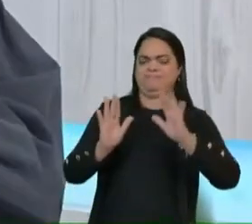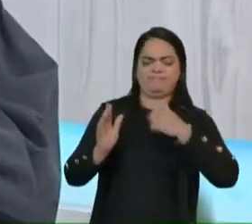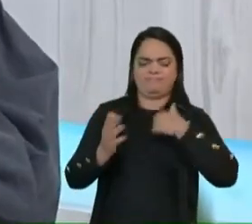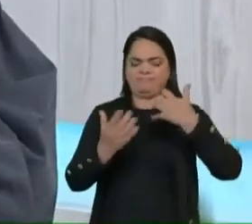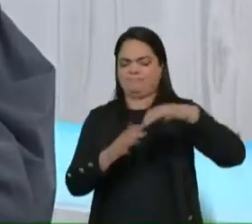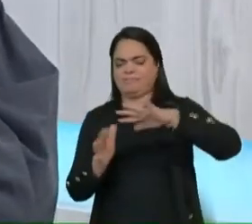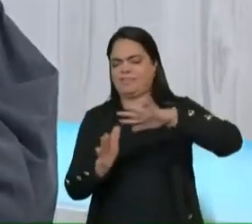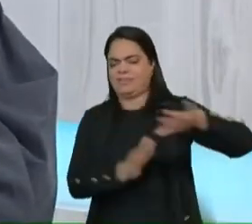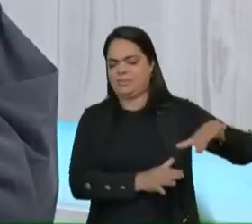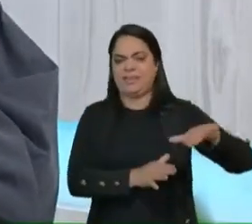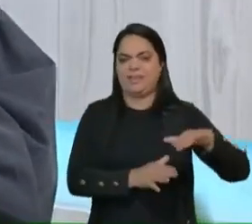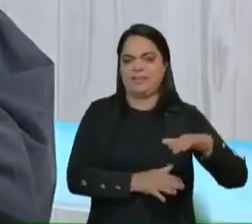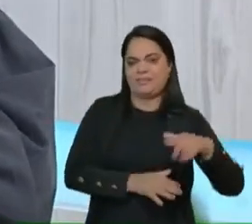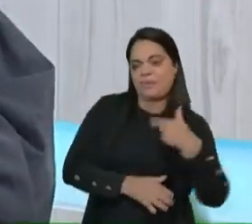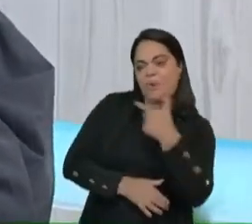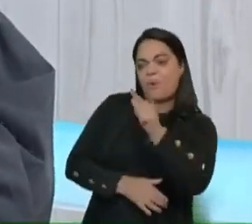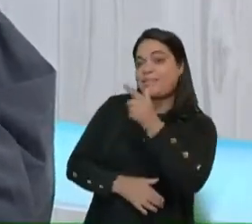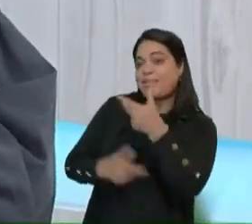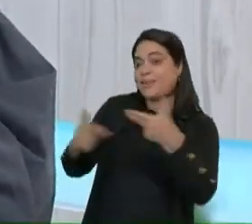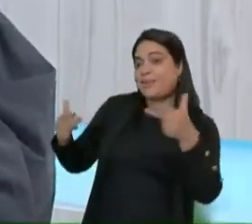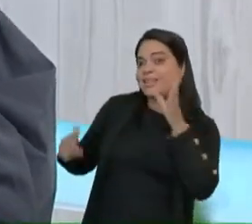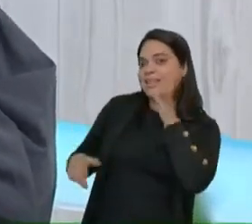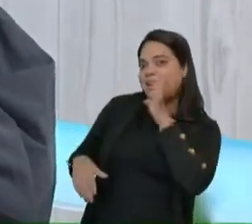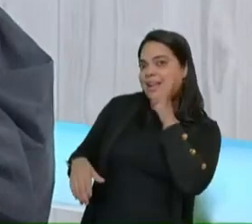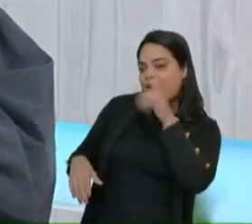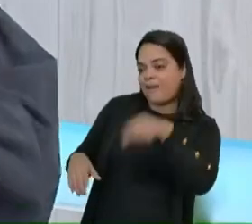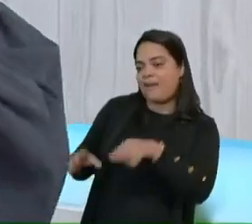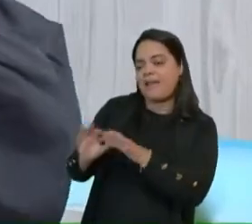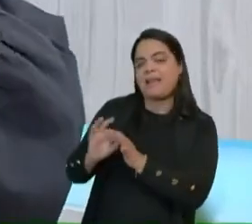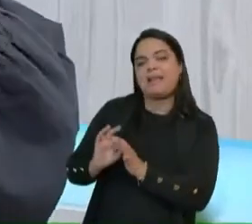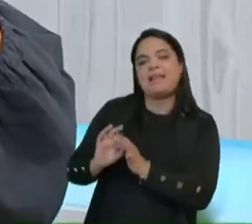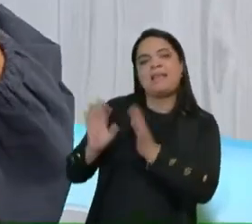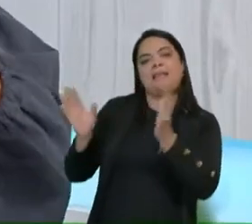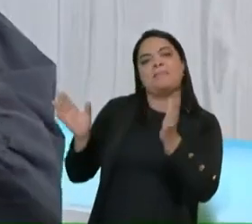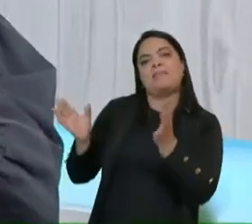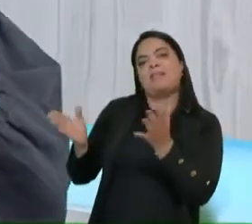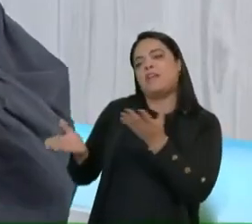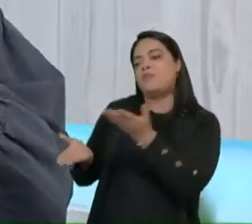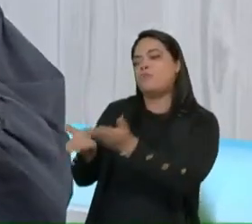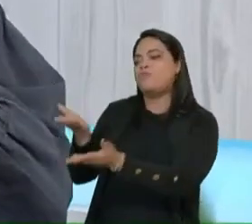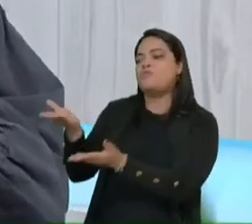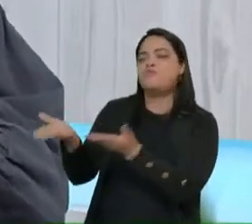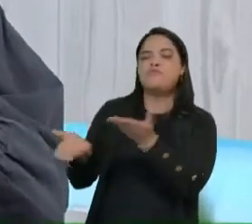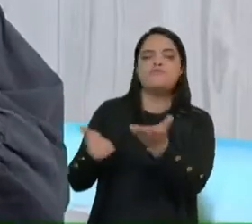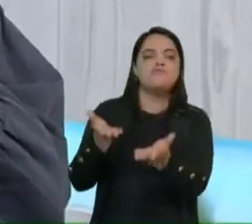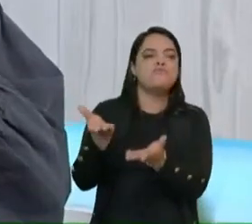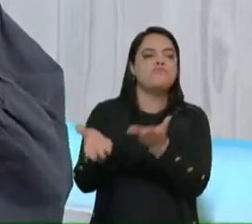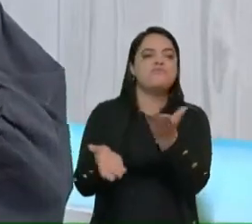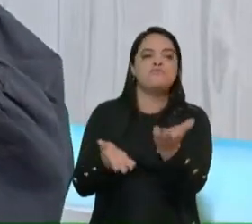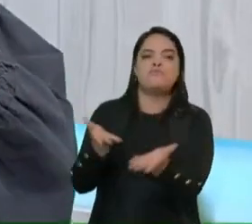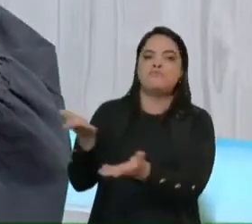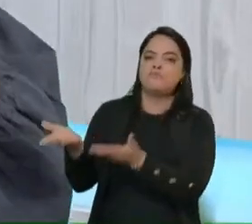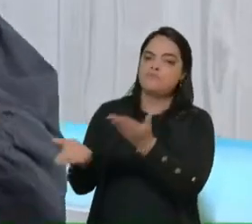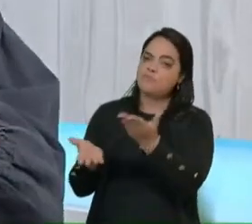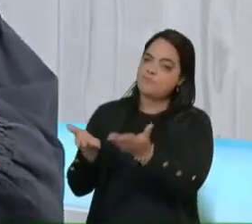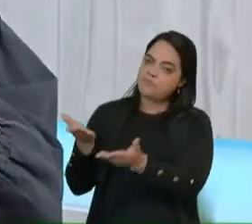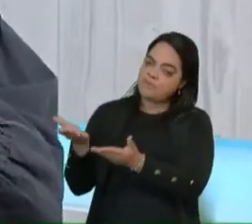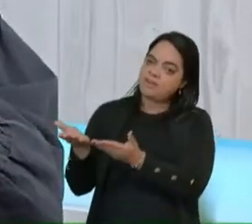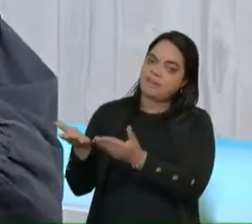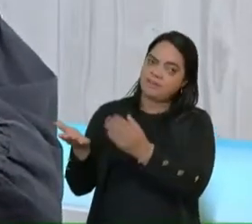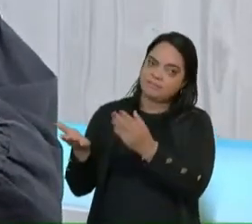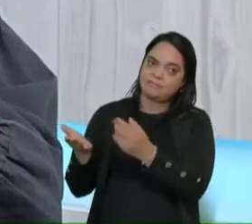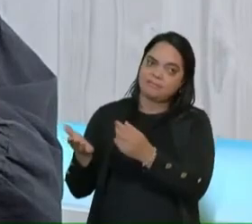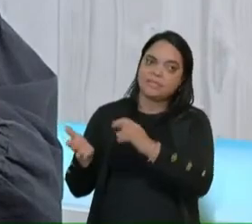alguma coisa aqui que é muito legal que essa liberdade e esse cuidar né basicamente É também sobre